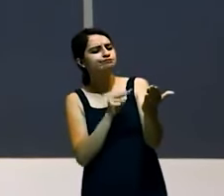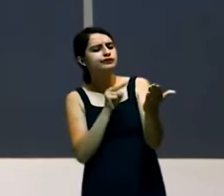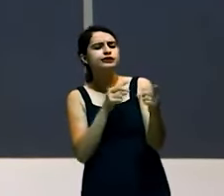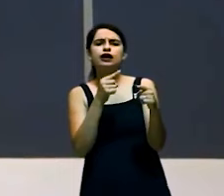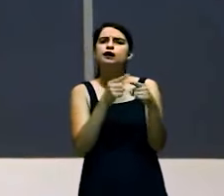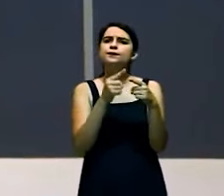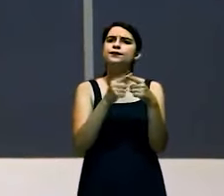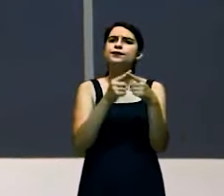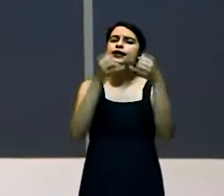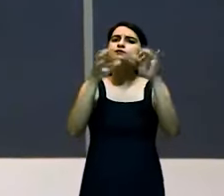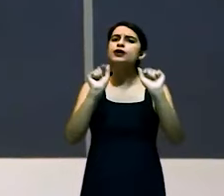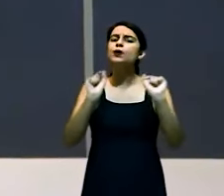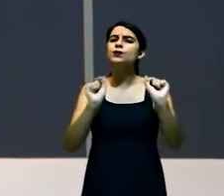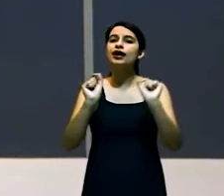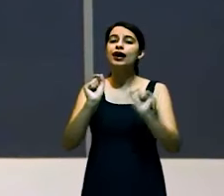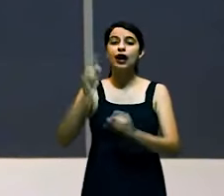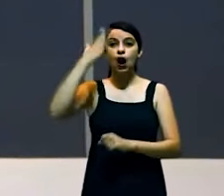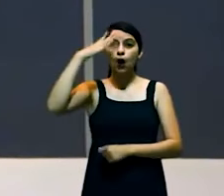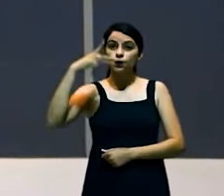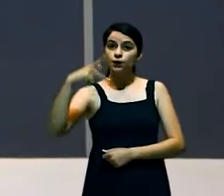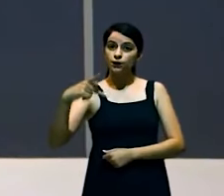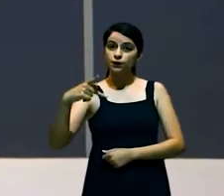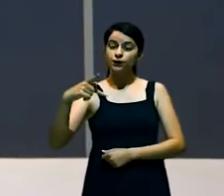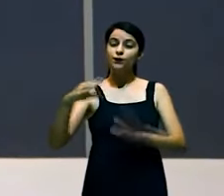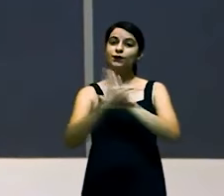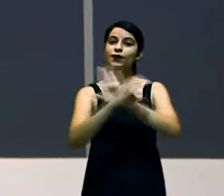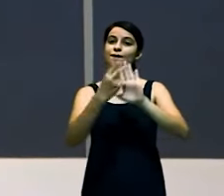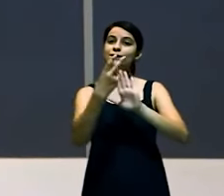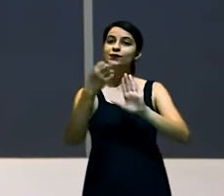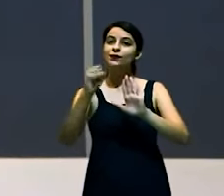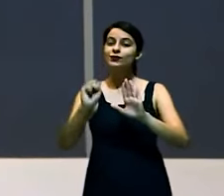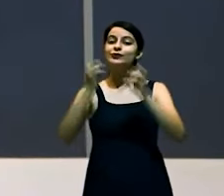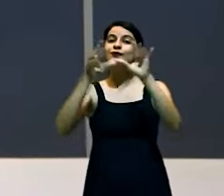que, Provérbios 28, que os que confiam no Senhor